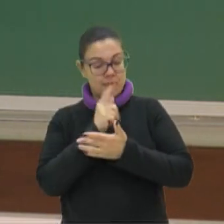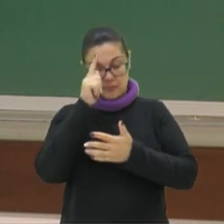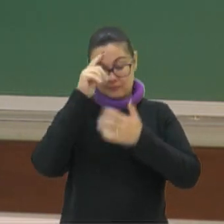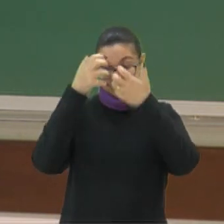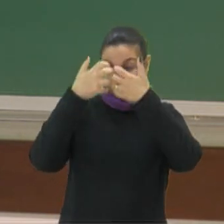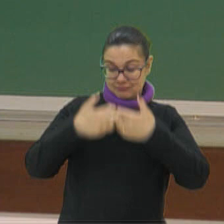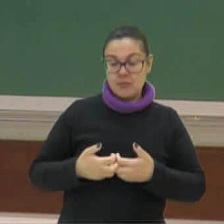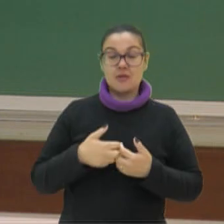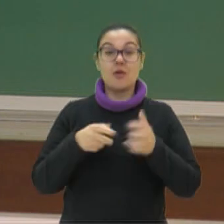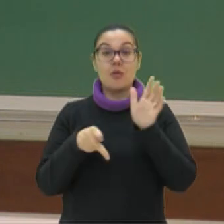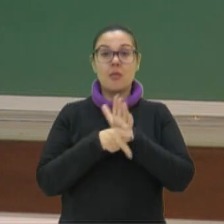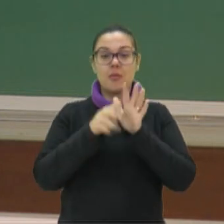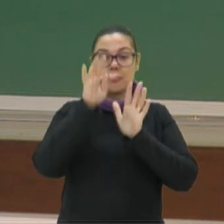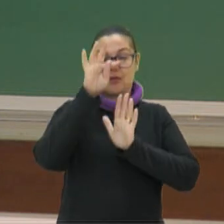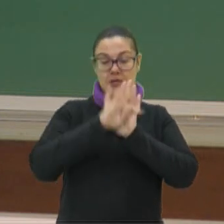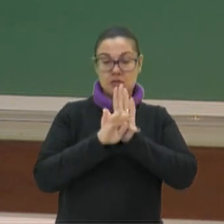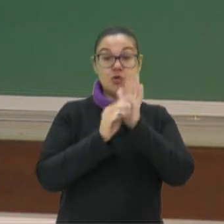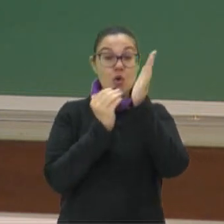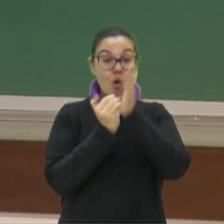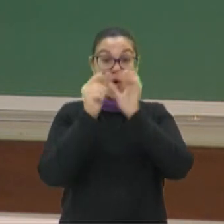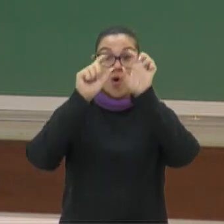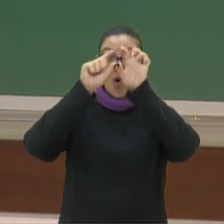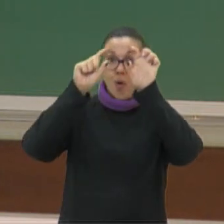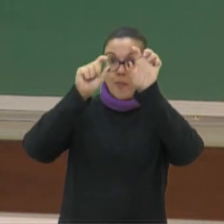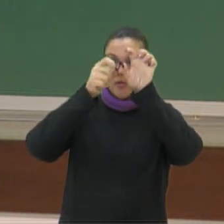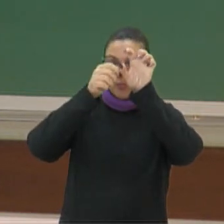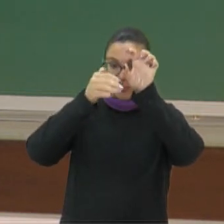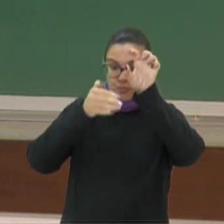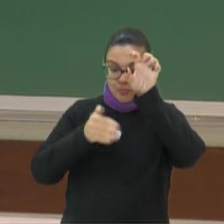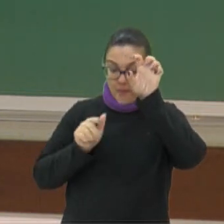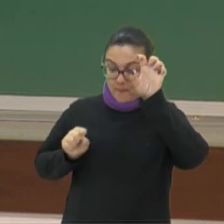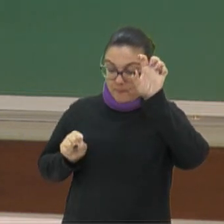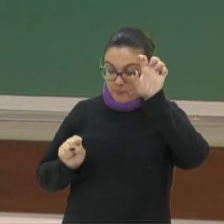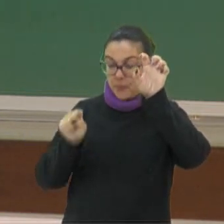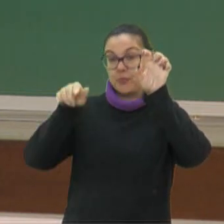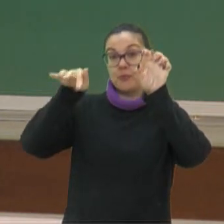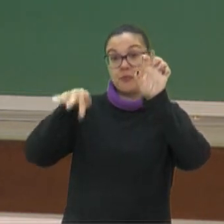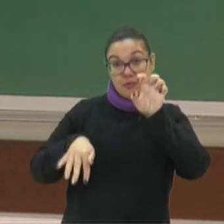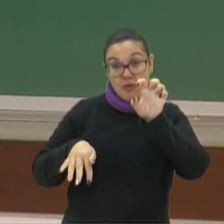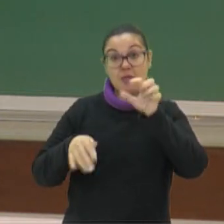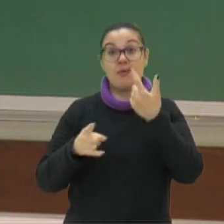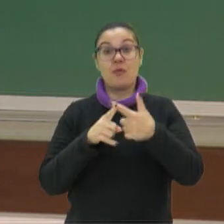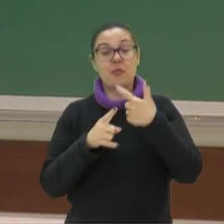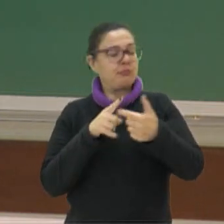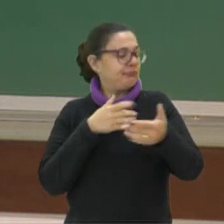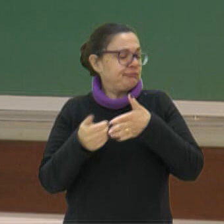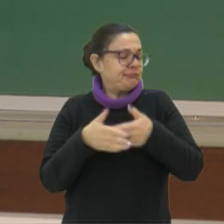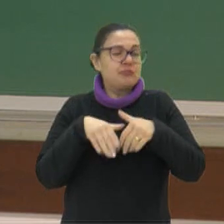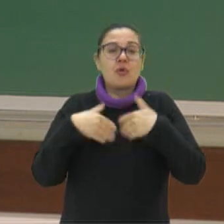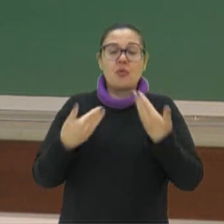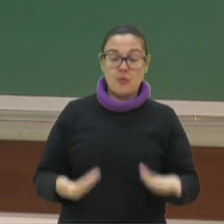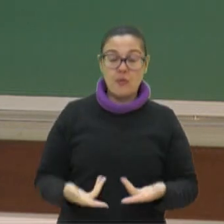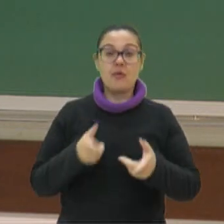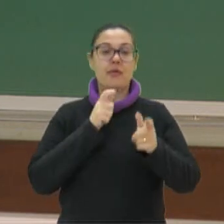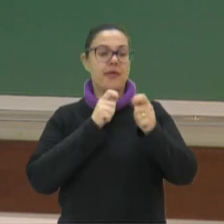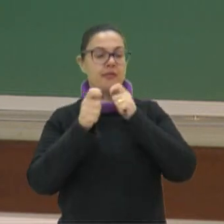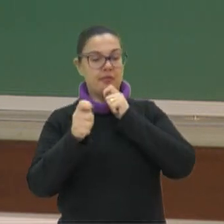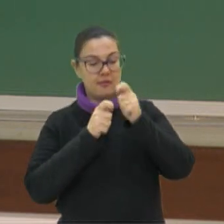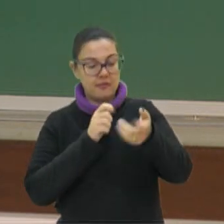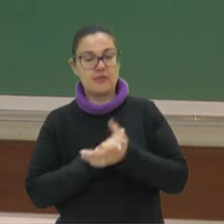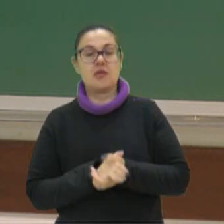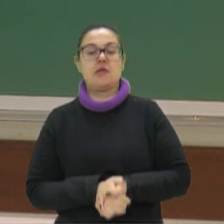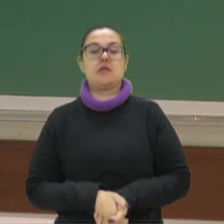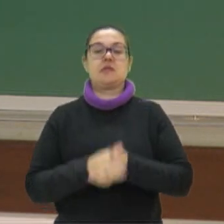o texto é importante, do título, do início, até o último pontinho que a gente coloca, né? Seja qual for o gênero. A entrevista,